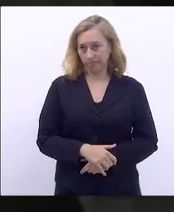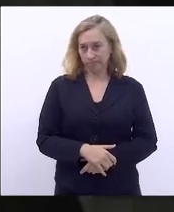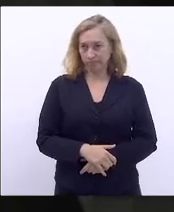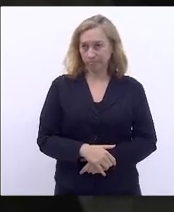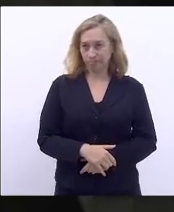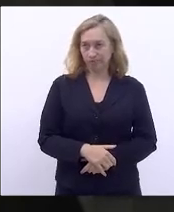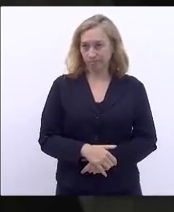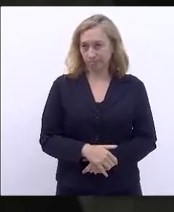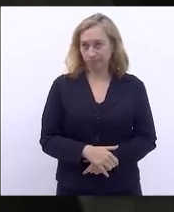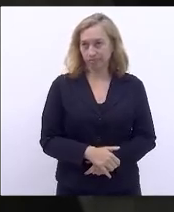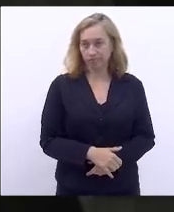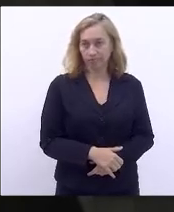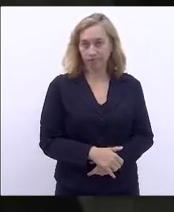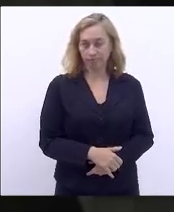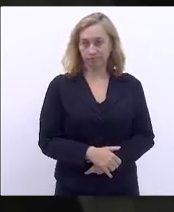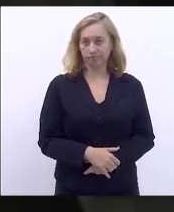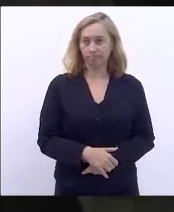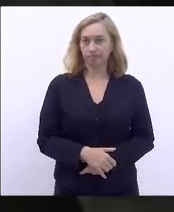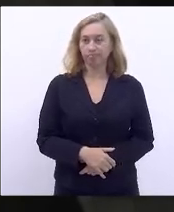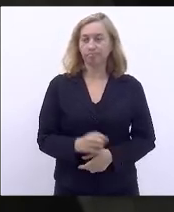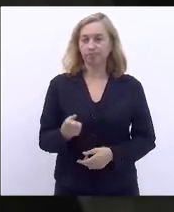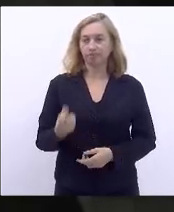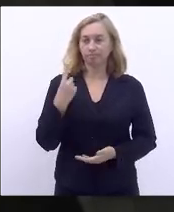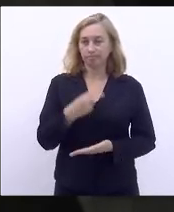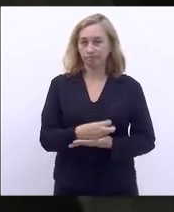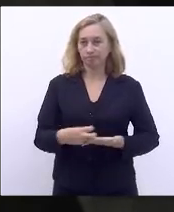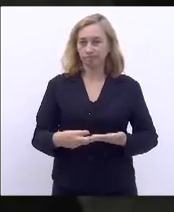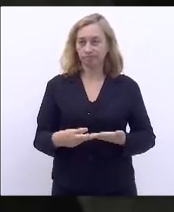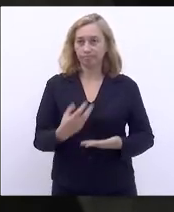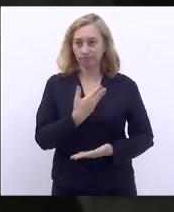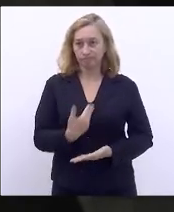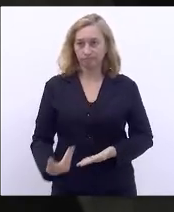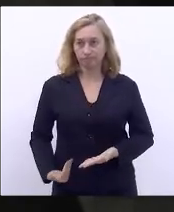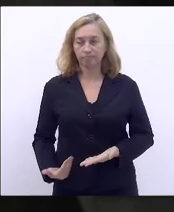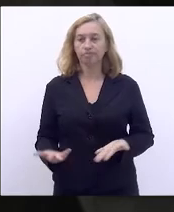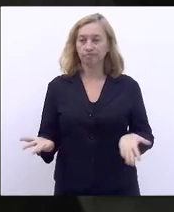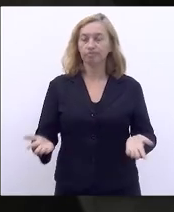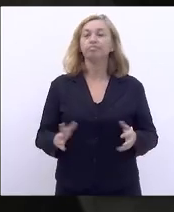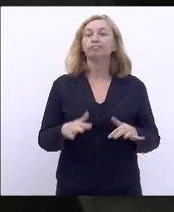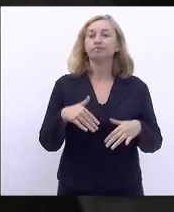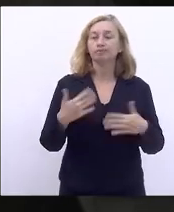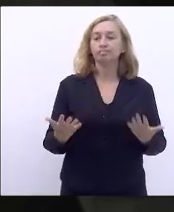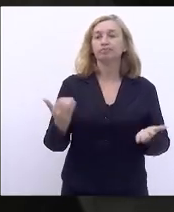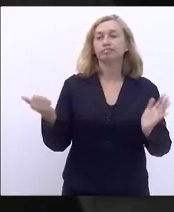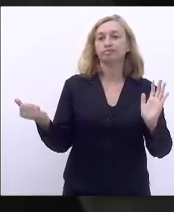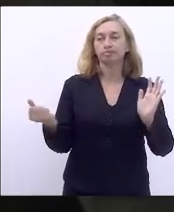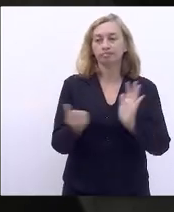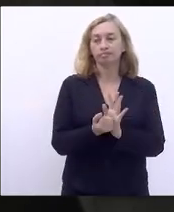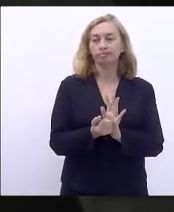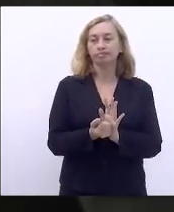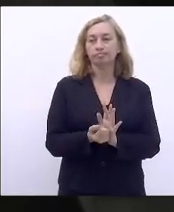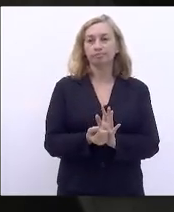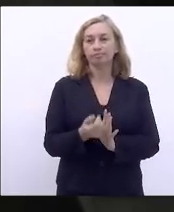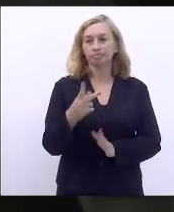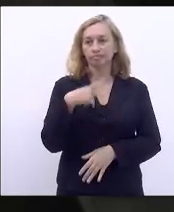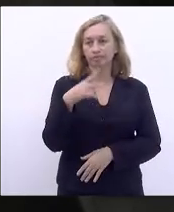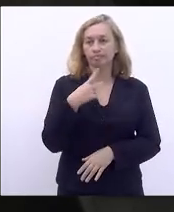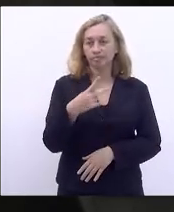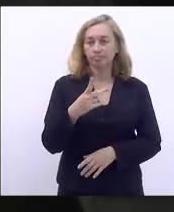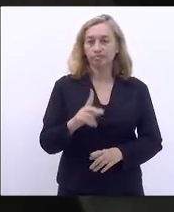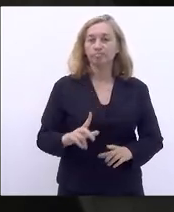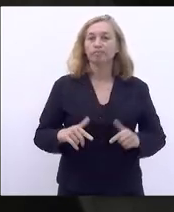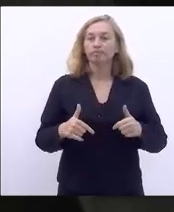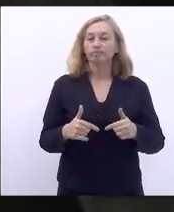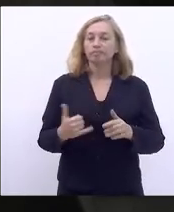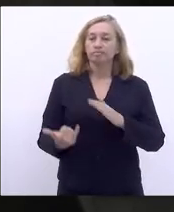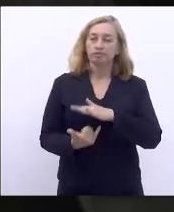no contexto do processamento do ex-governador. Então, eu acho que é um marco de afirmação do funcionamento das